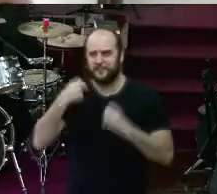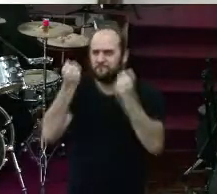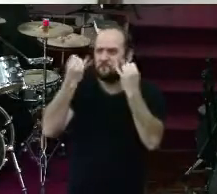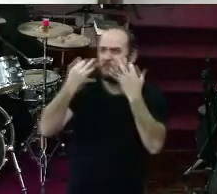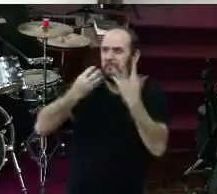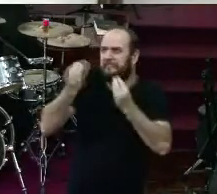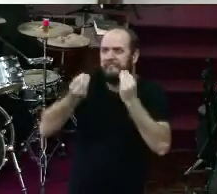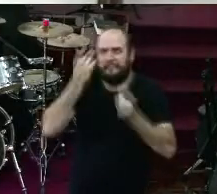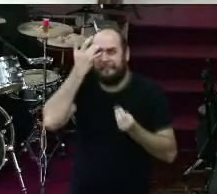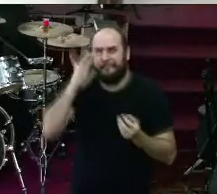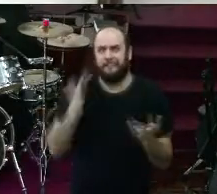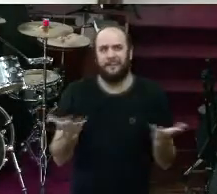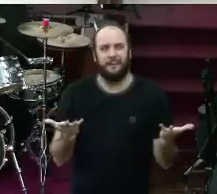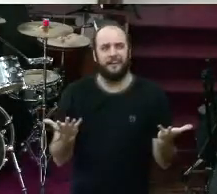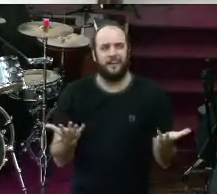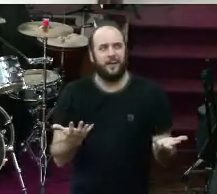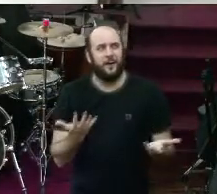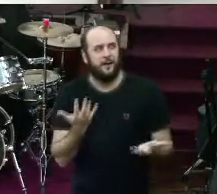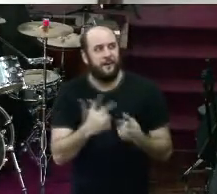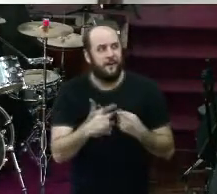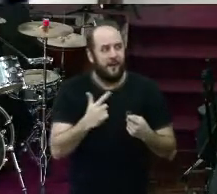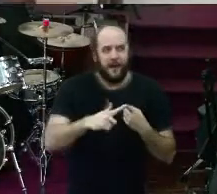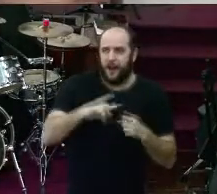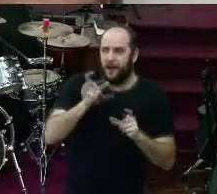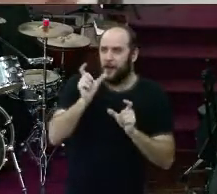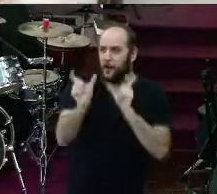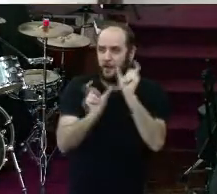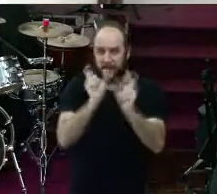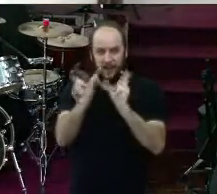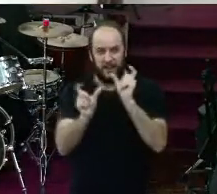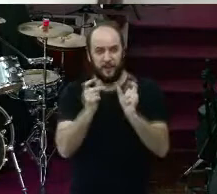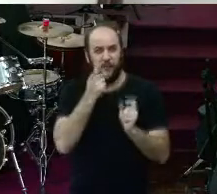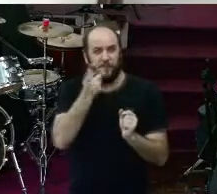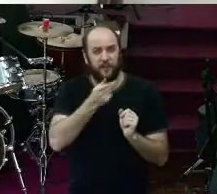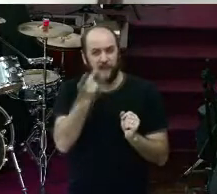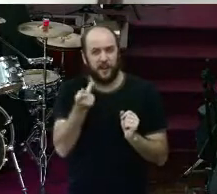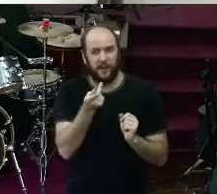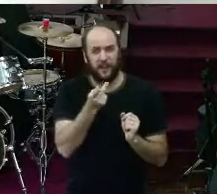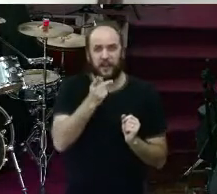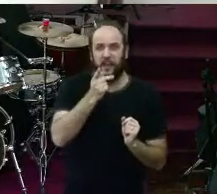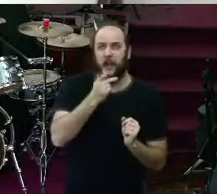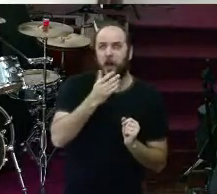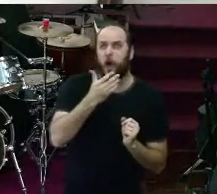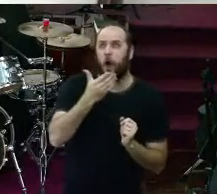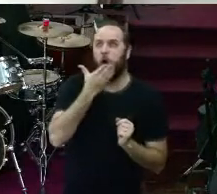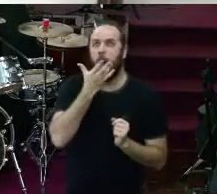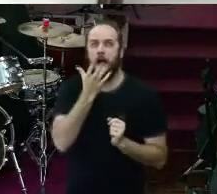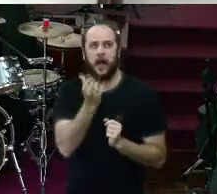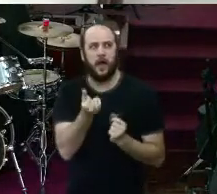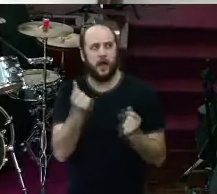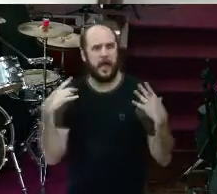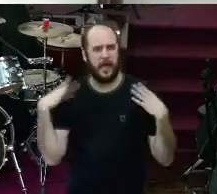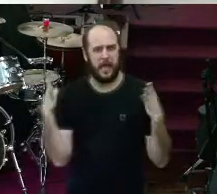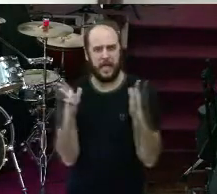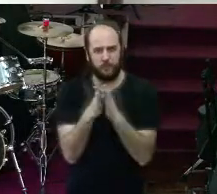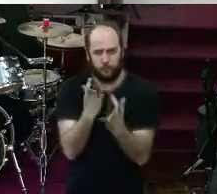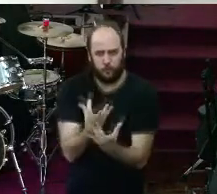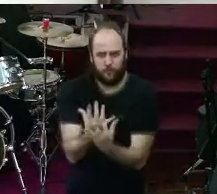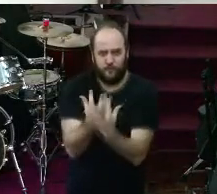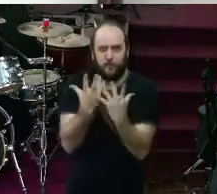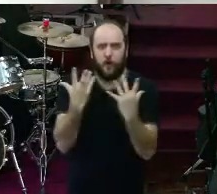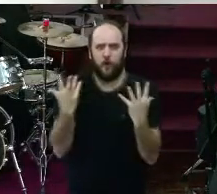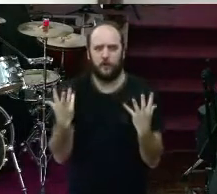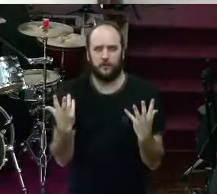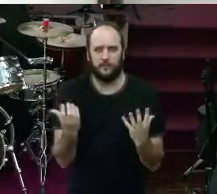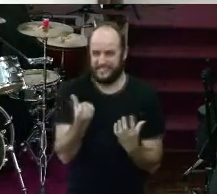figura desses serafins, que alguns termos até no original diz que eram anjos abrasadores. Eles tinham